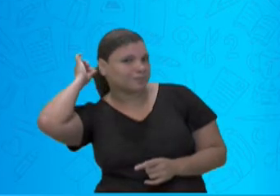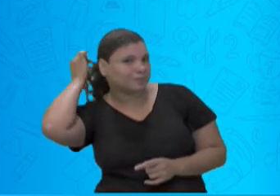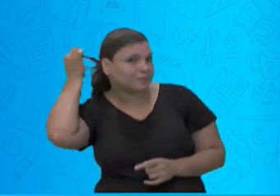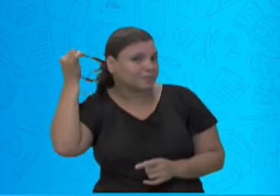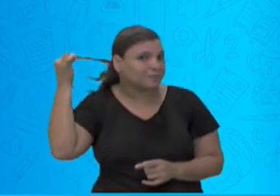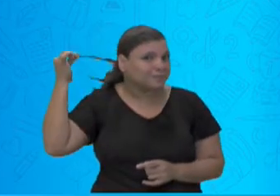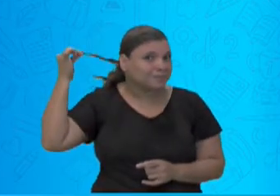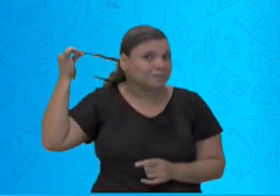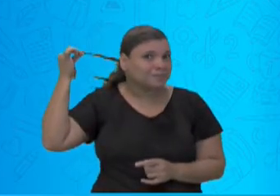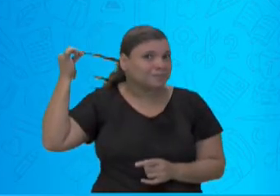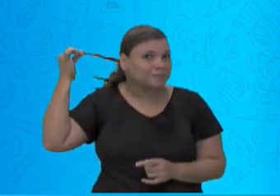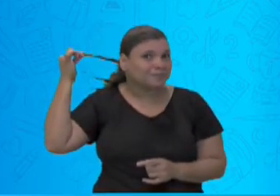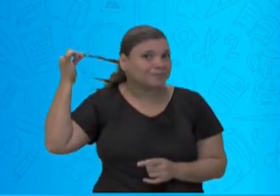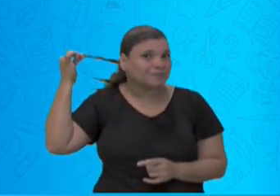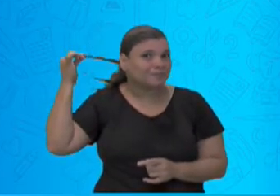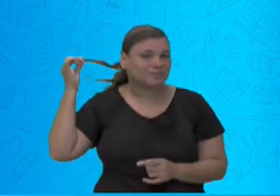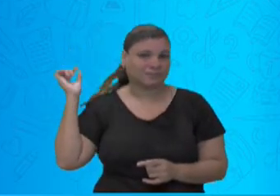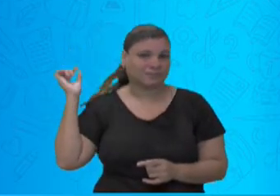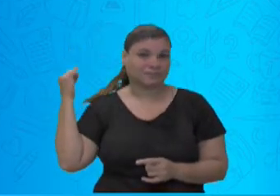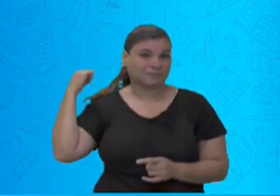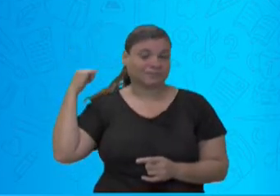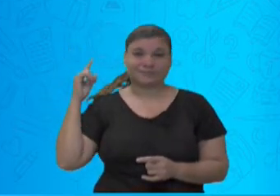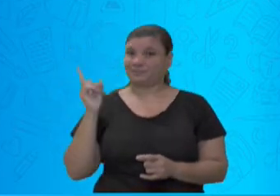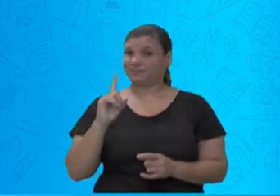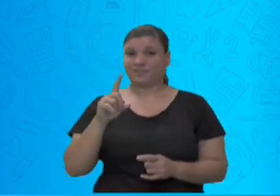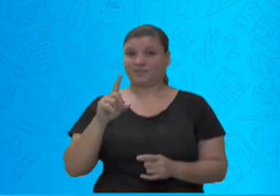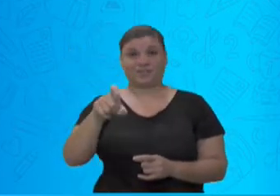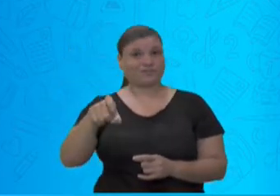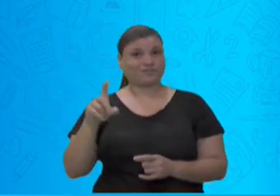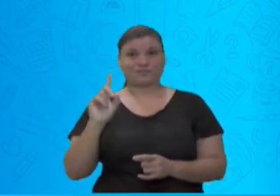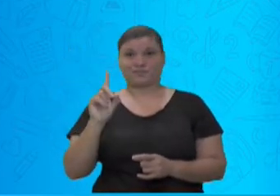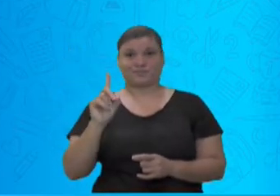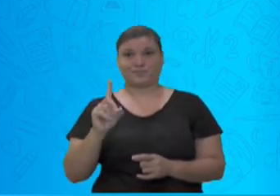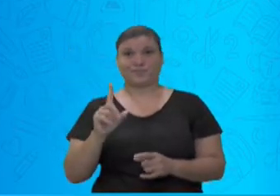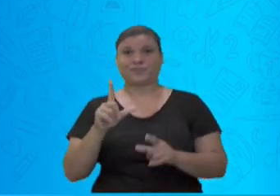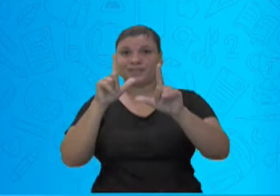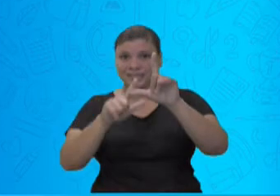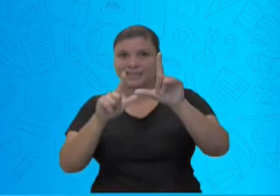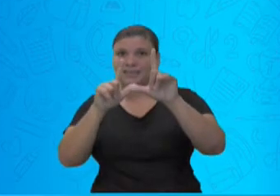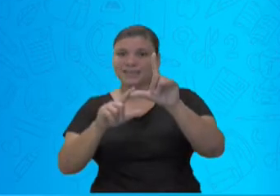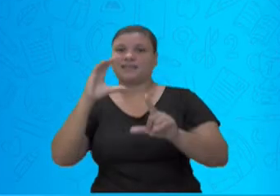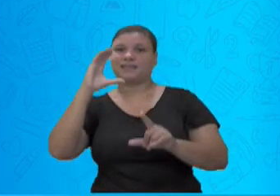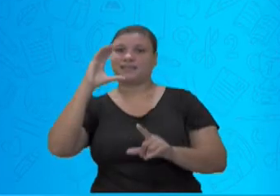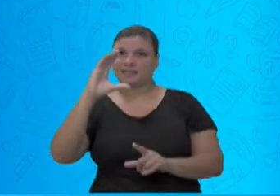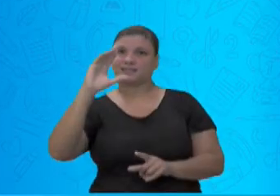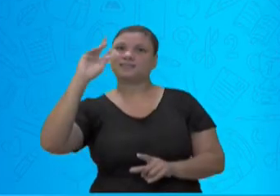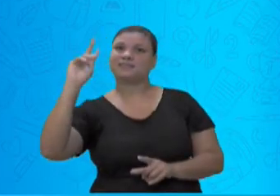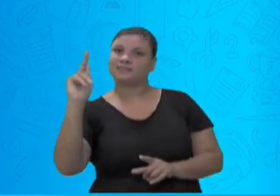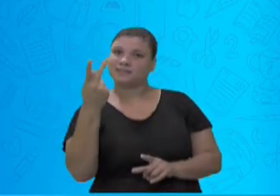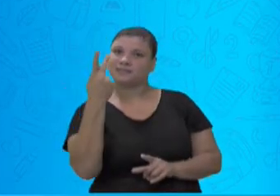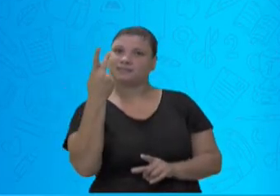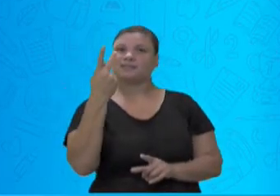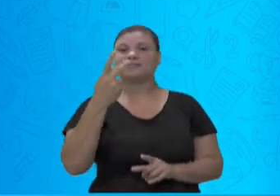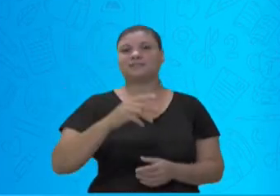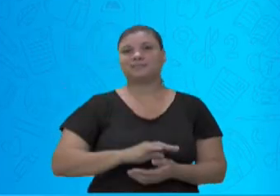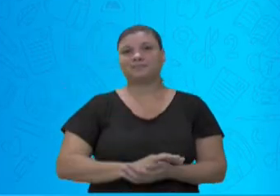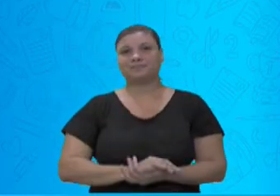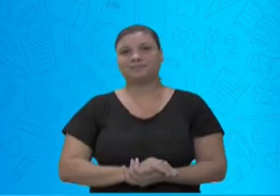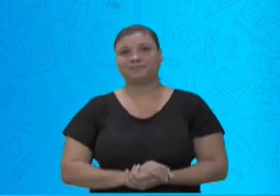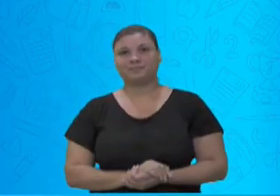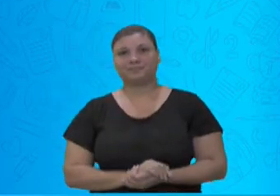esse sentido, nós não vamos utilizar o X, e sim o